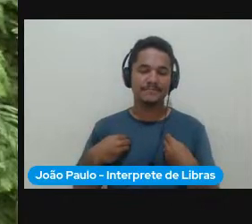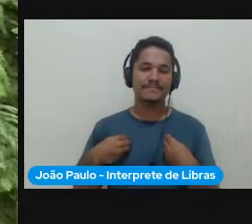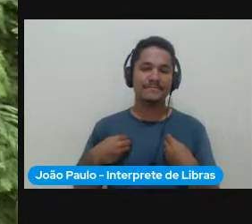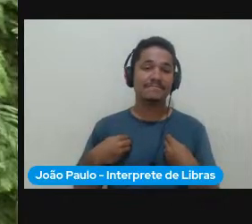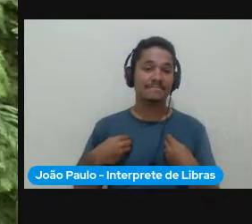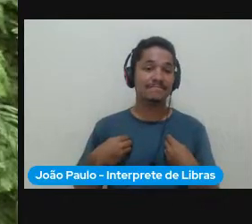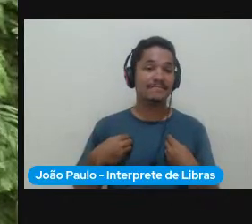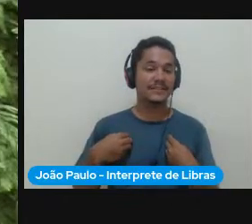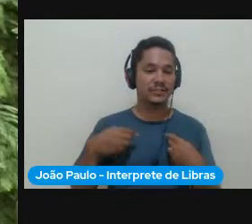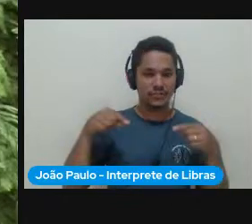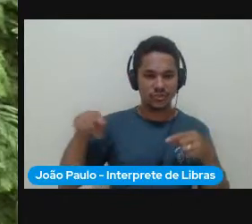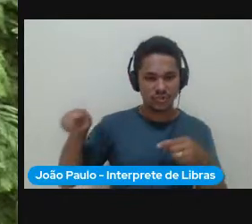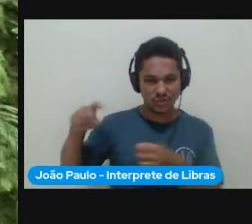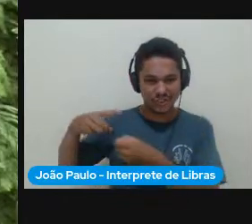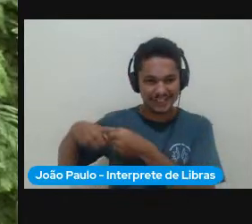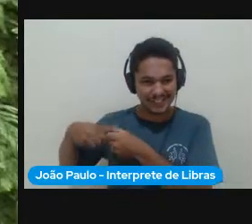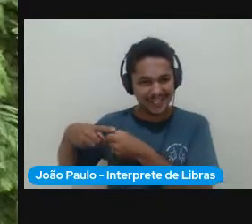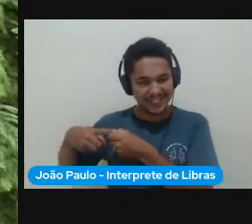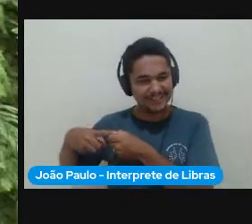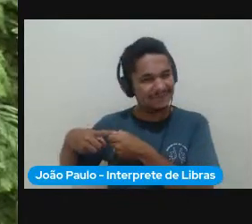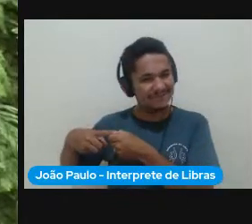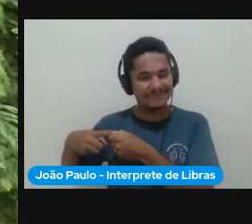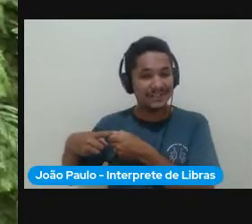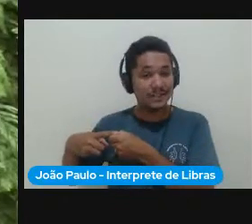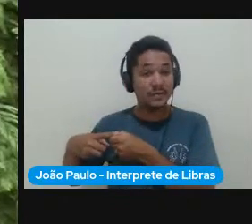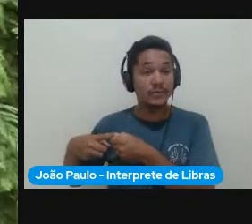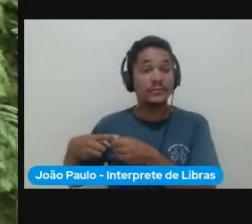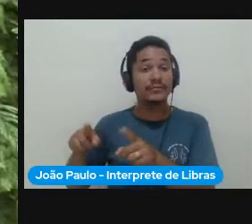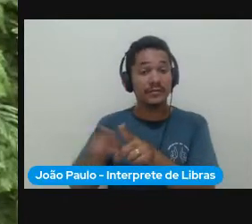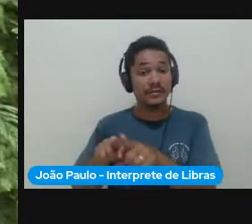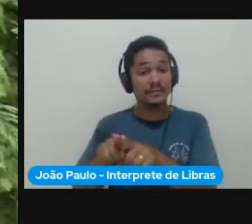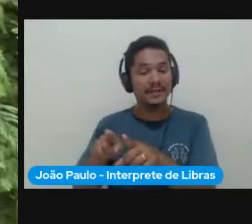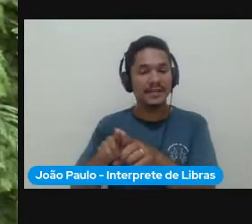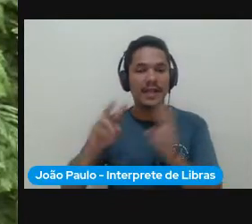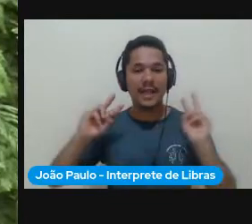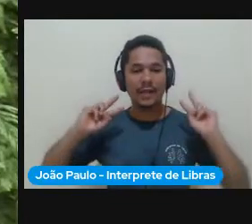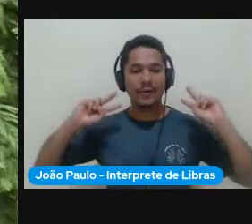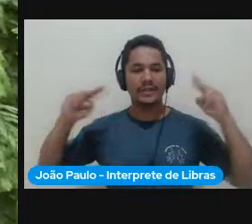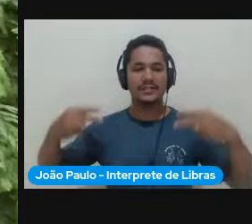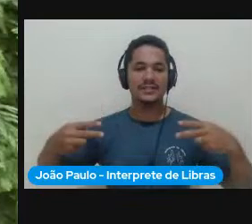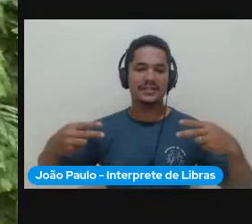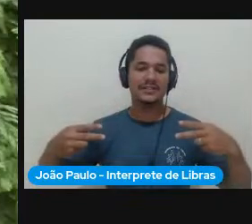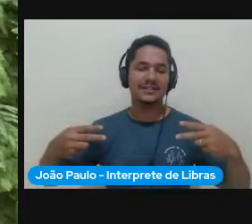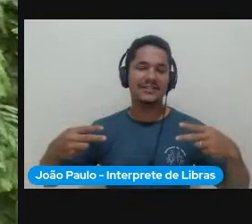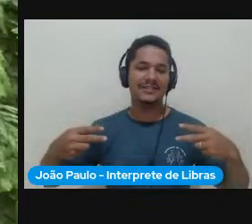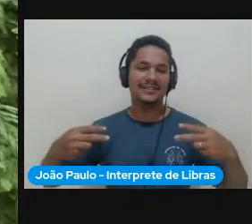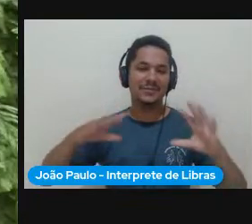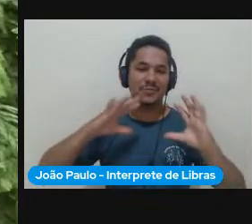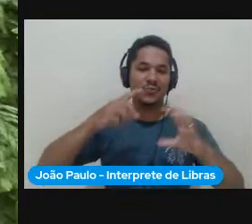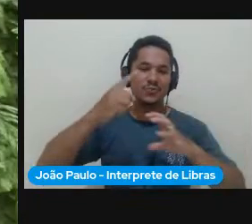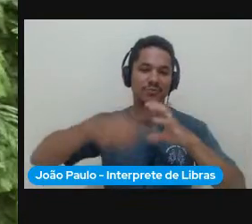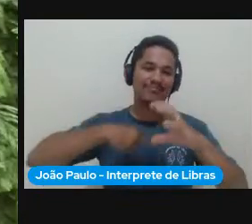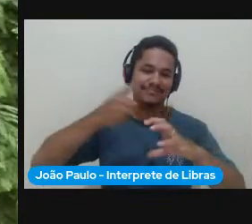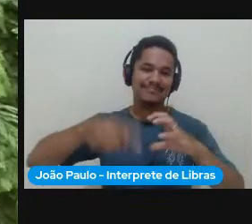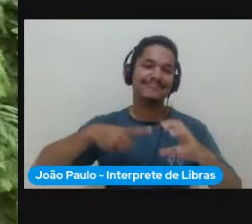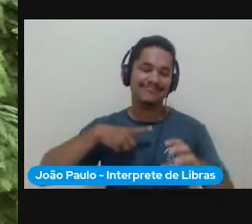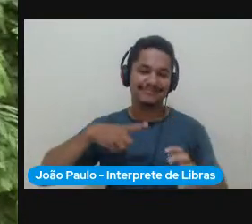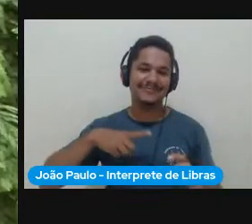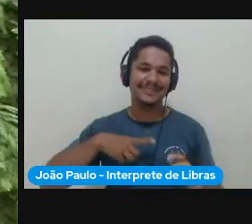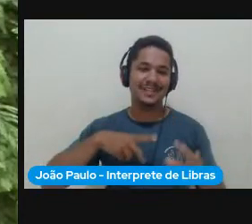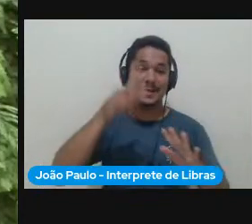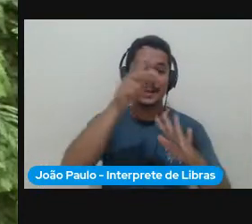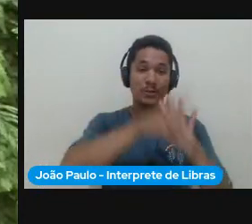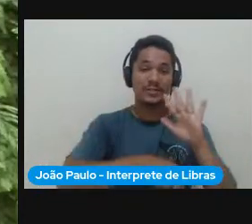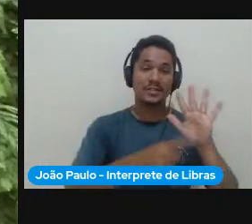só municipal lá da nossa cidade, mas hoje nós somos reconhecidas a nível mundial, inclusive ano passado nosso projeto foi para a